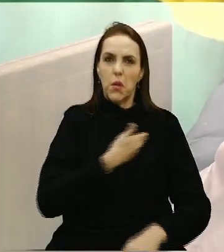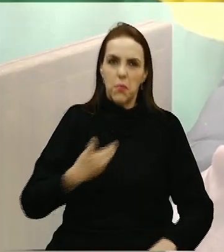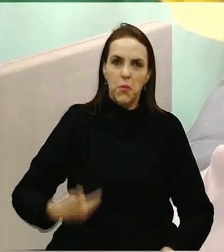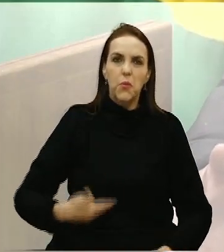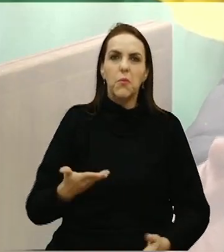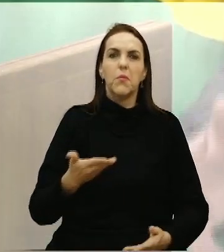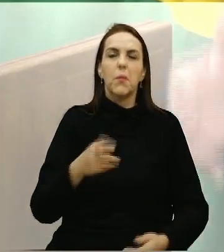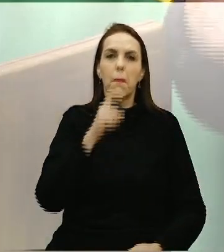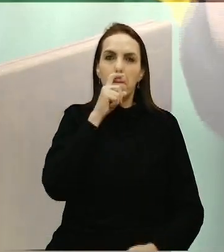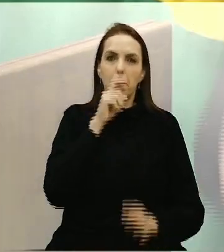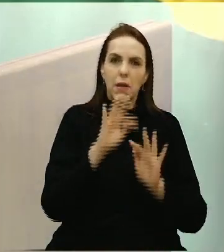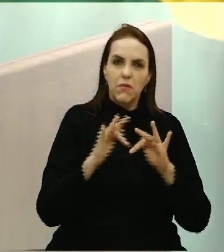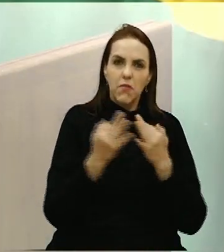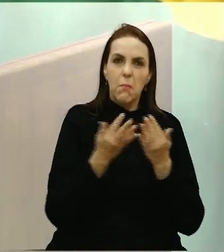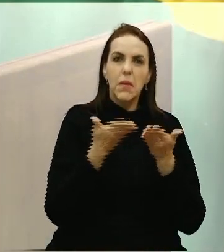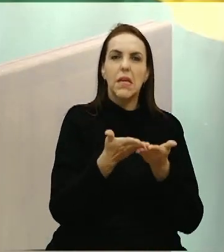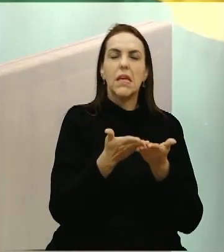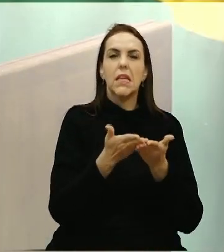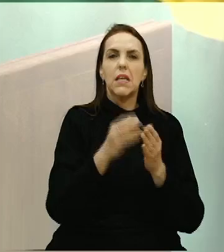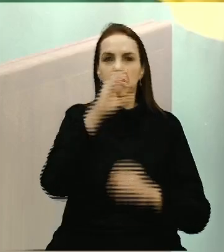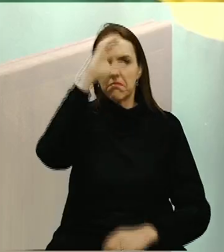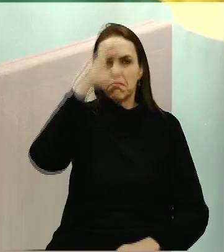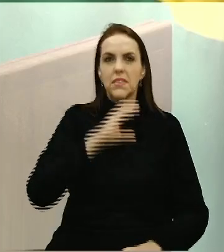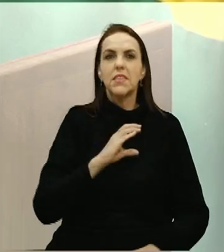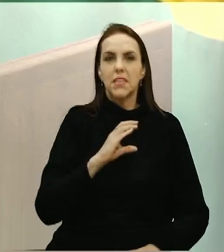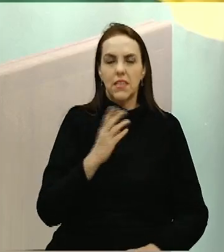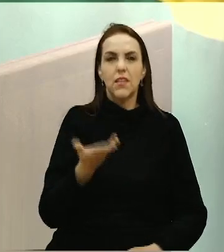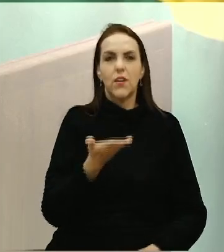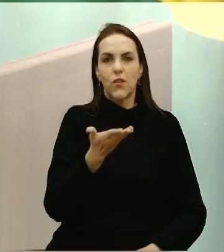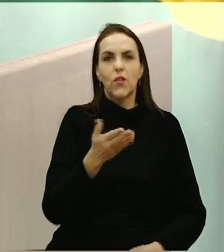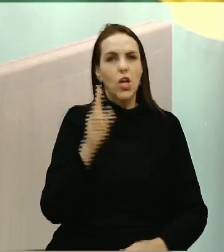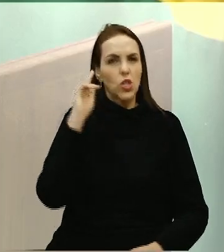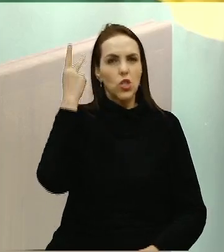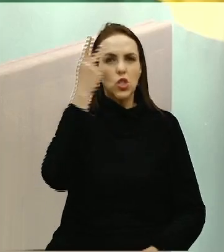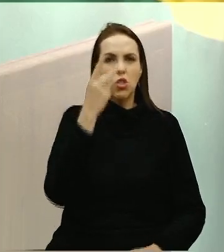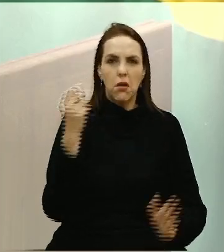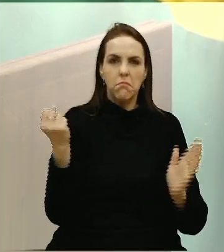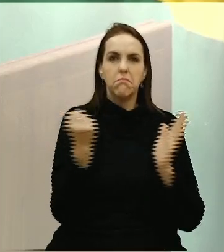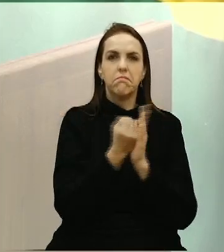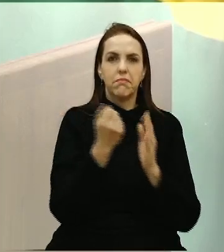família, exemplo de cidadão, e que deixa a história.